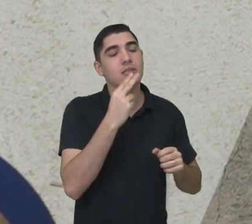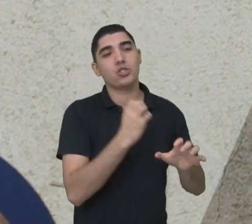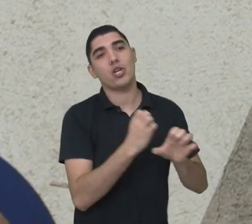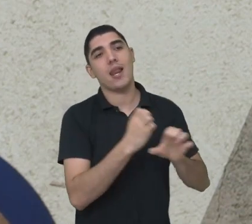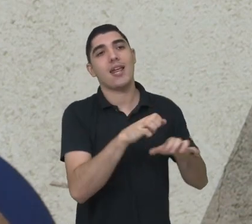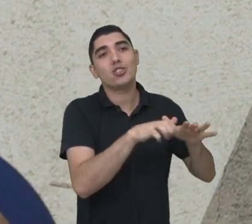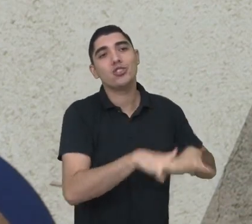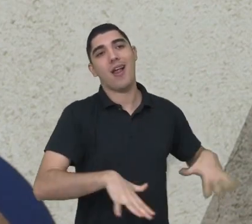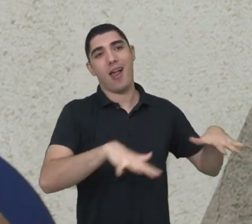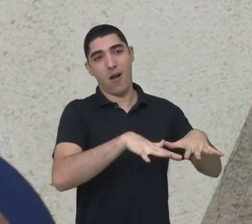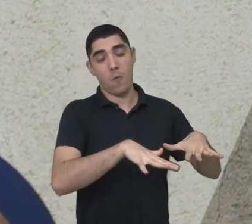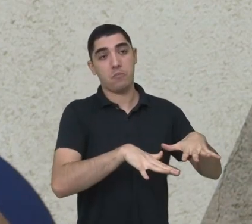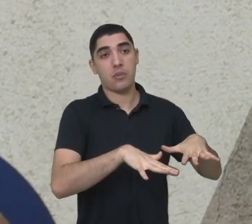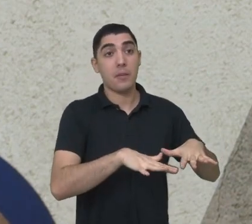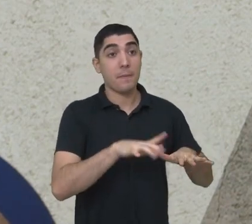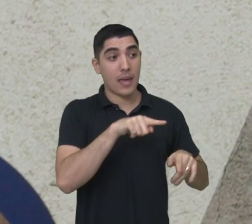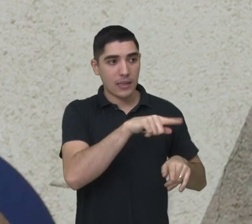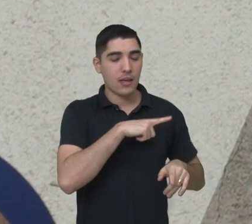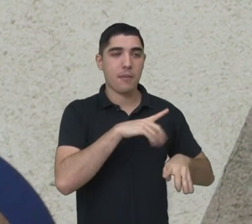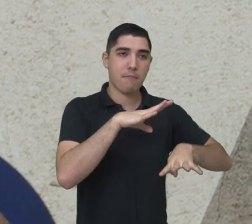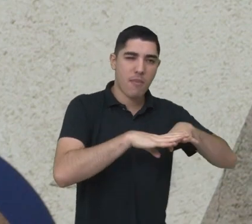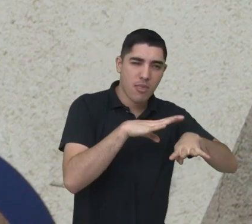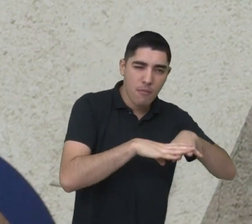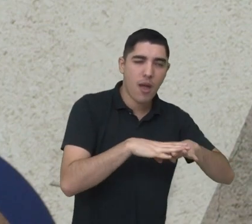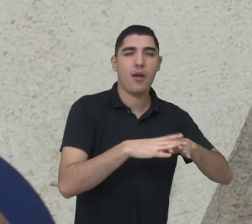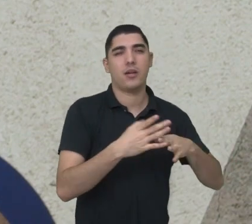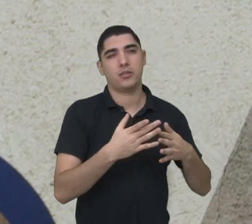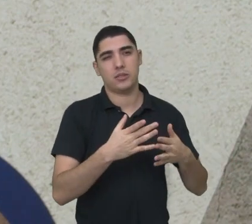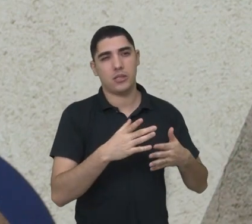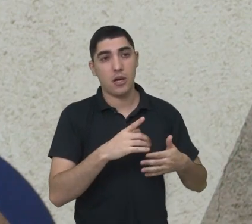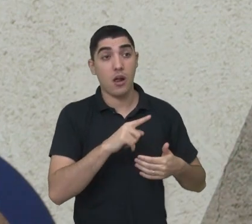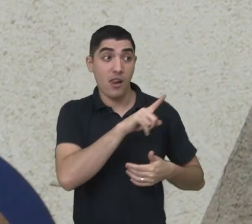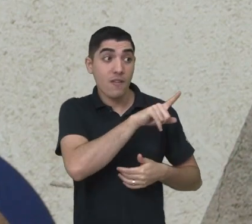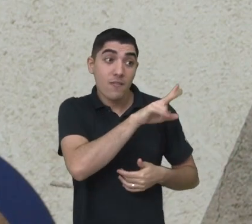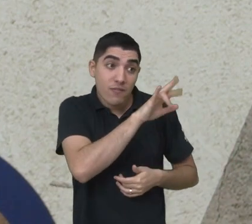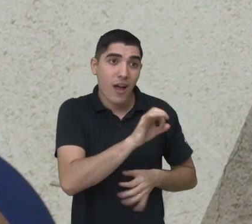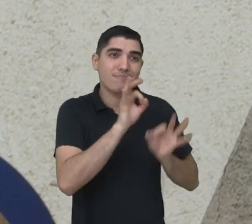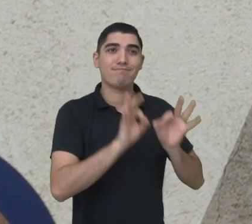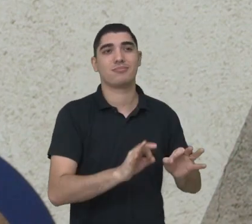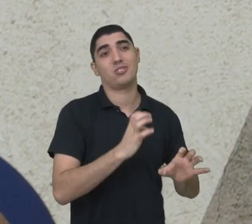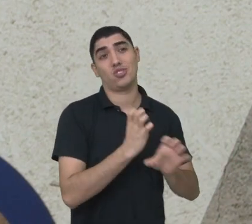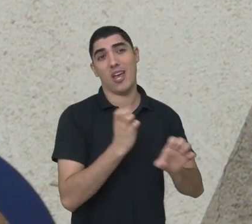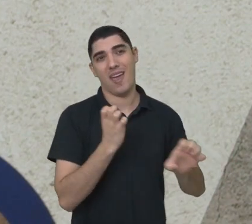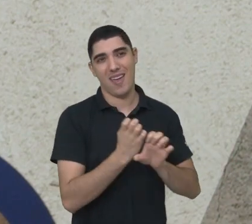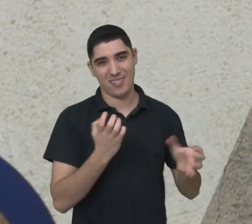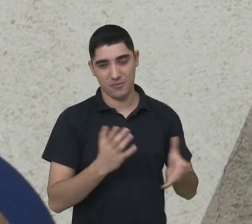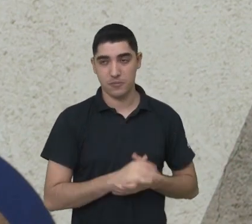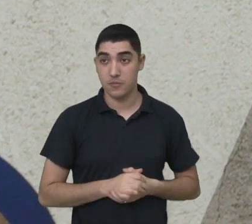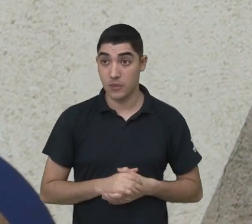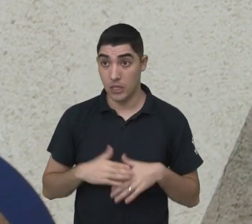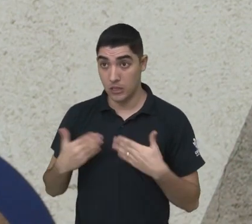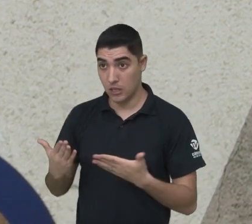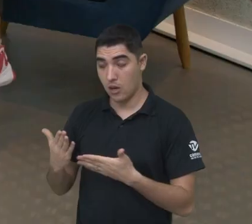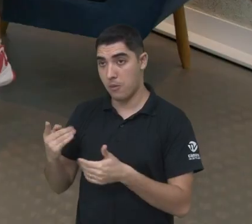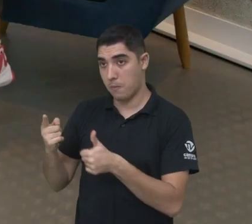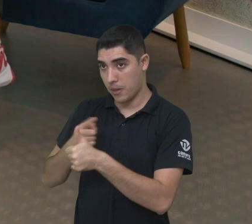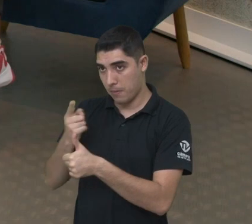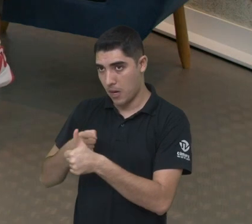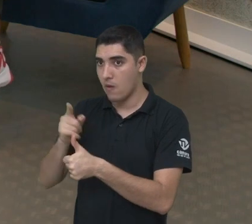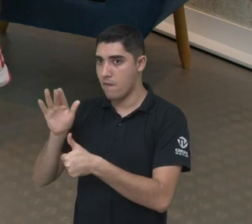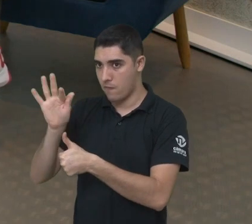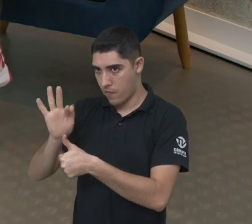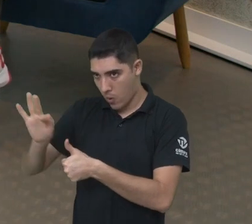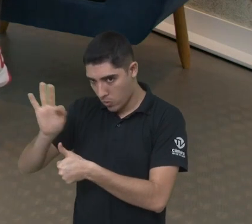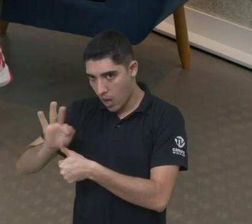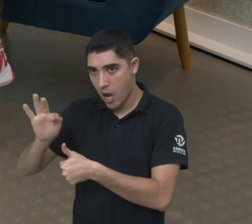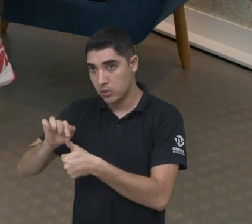nessa questão, né, de exatas, né, de matemática. Ele será um engenheiro, né? Então, inicialmente, ele precisa fazer